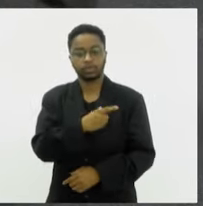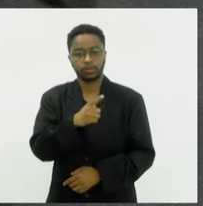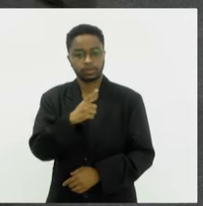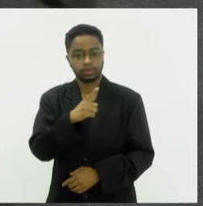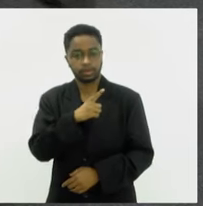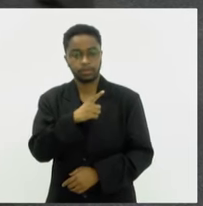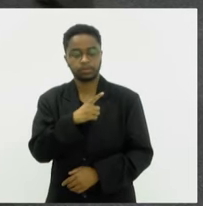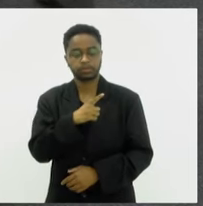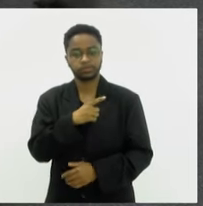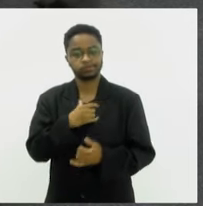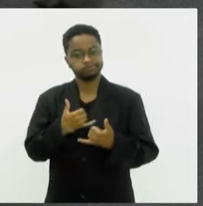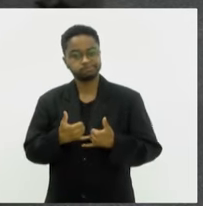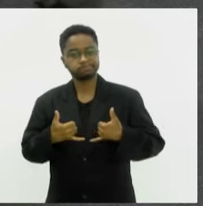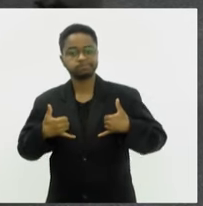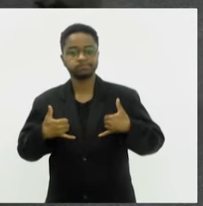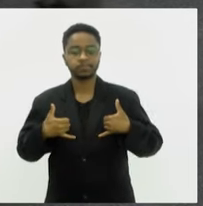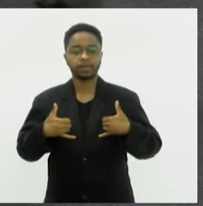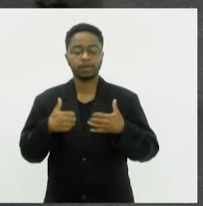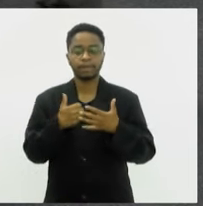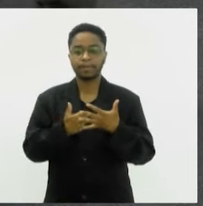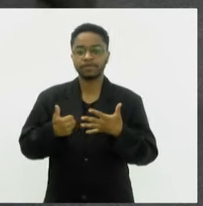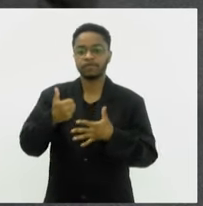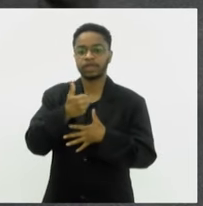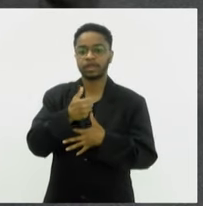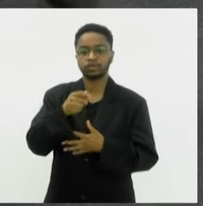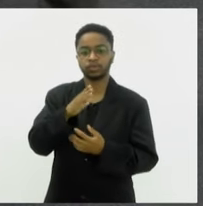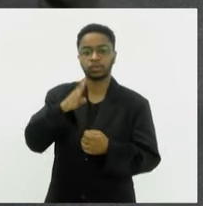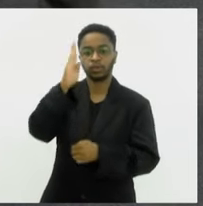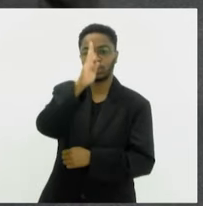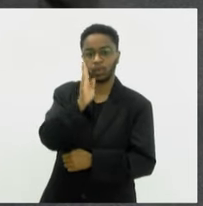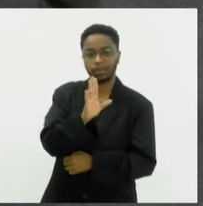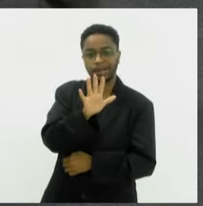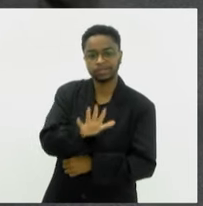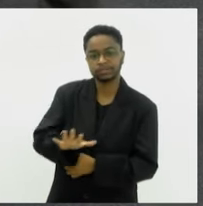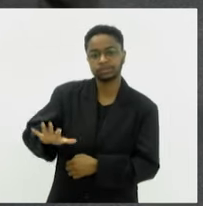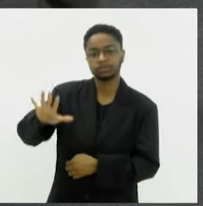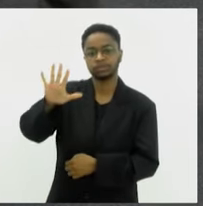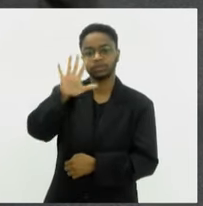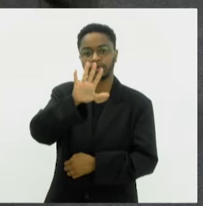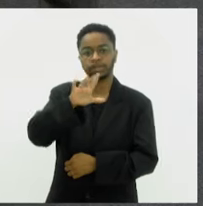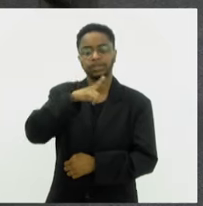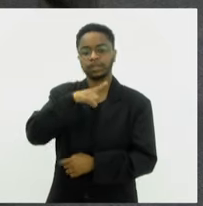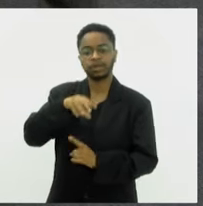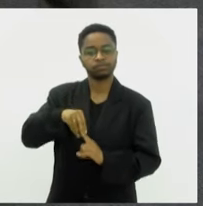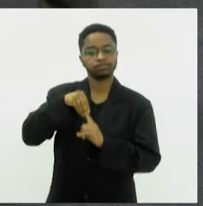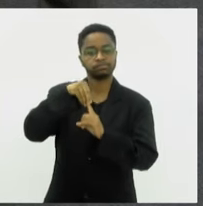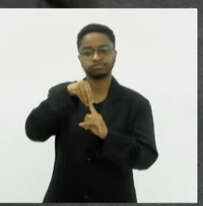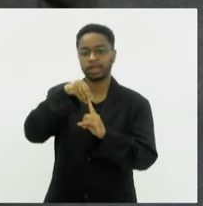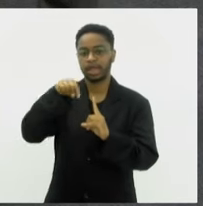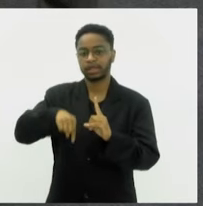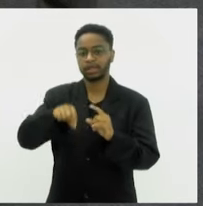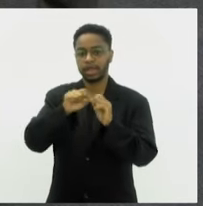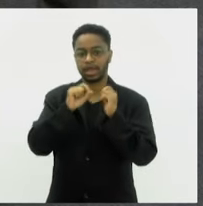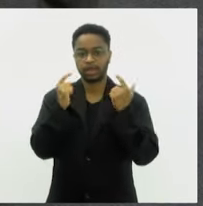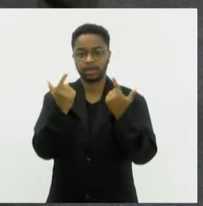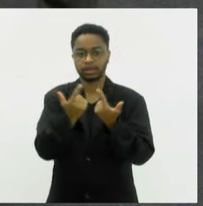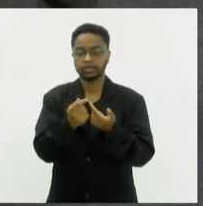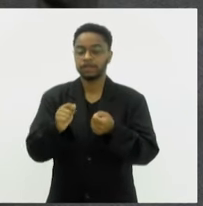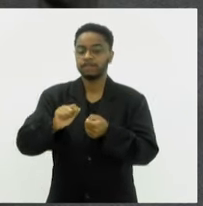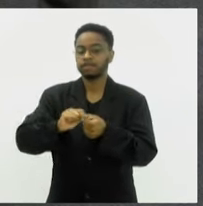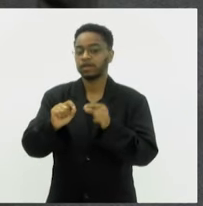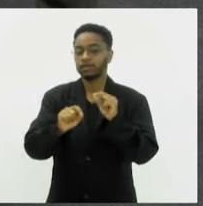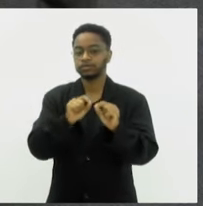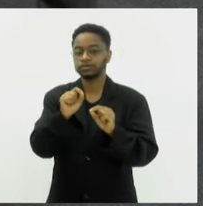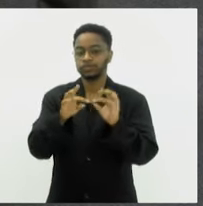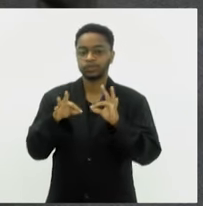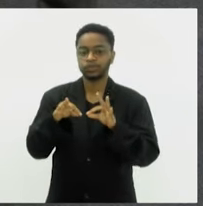o privilégio de, em todo o Brasil, posso dizer isso, só esta casa faz com que todas as mulheres